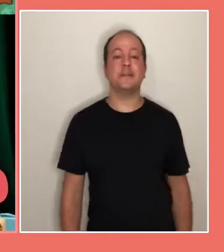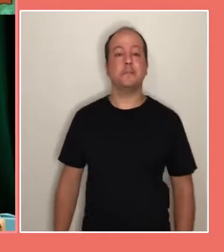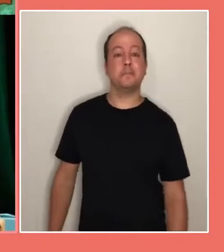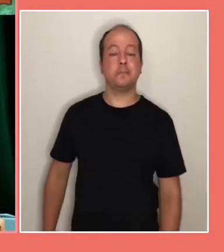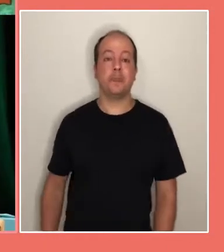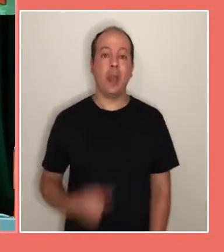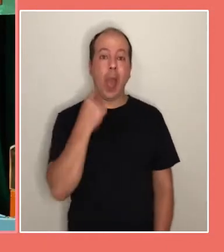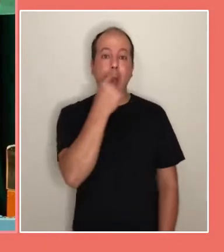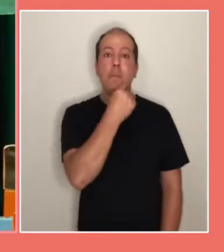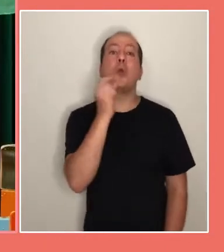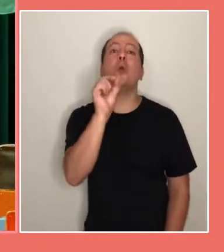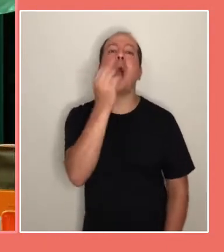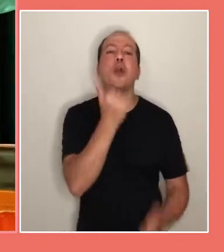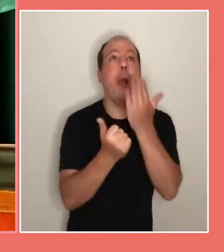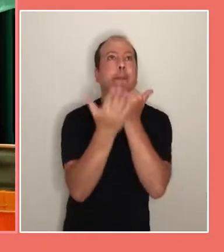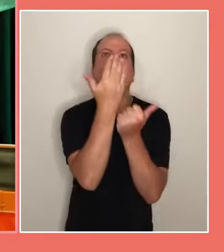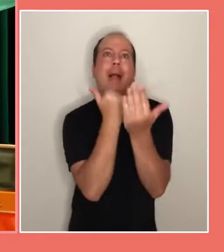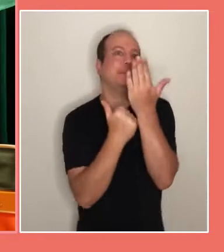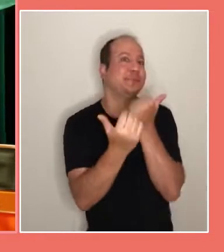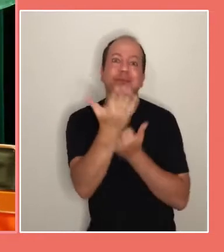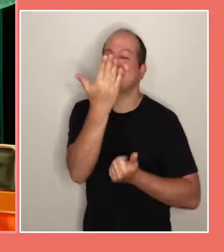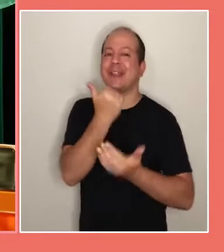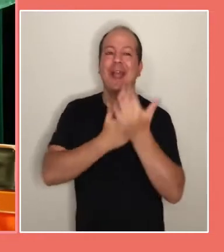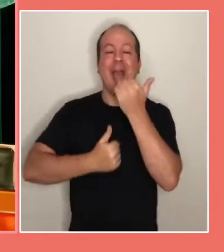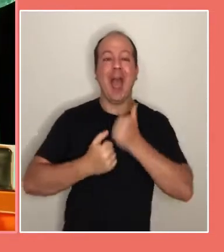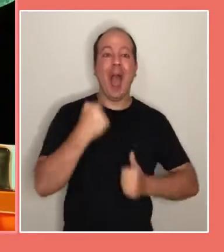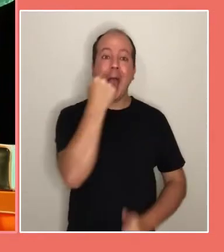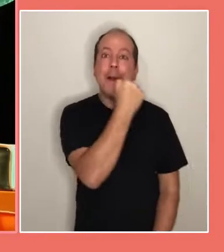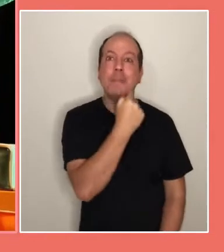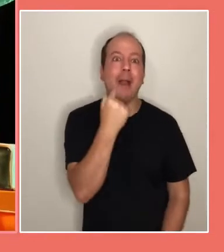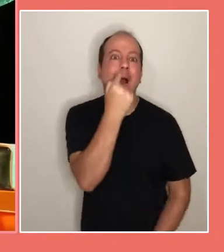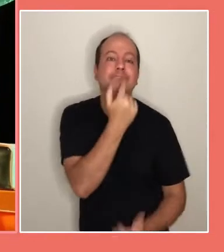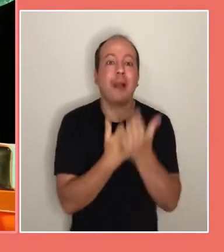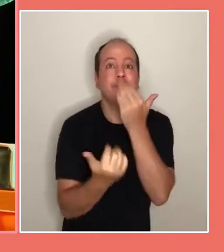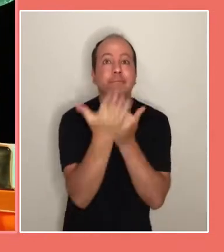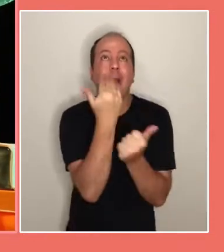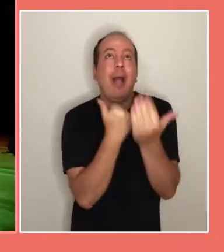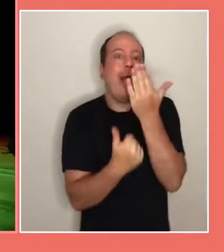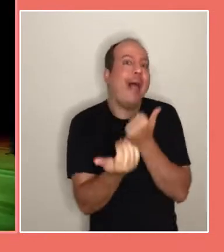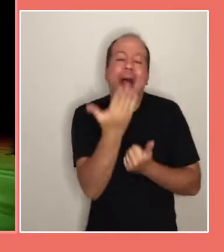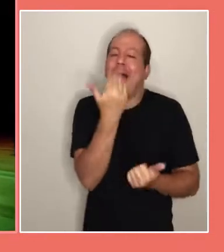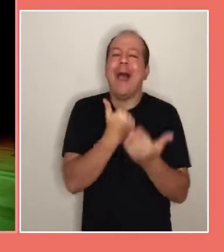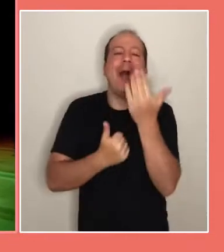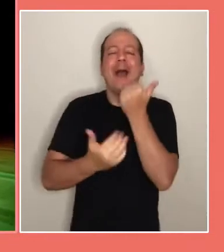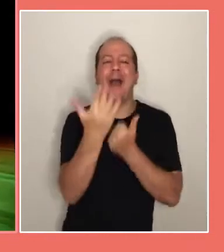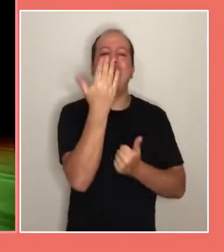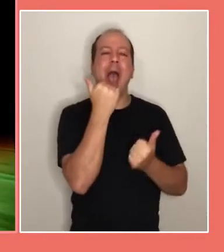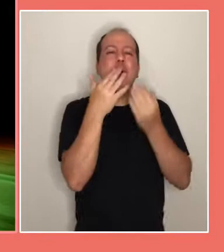A boca serve pra comer. A boca serve pra comer. A boca serve pra comer. A boca serve pra comer. Ela